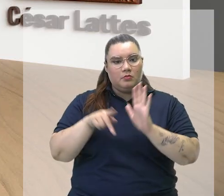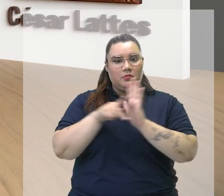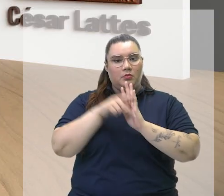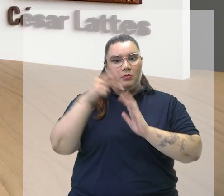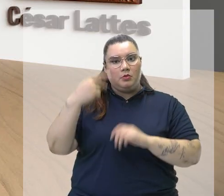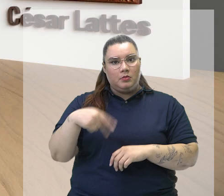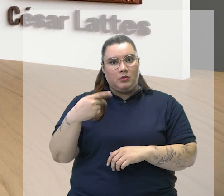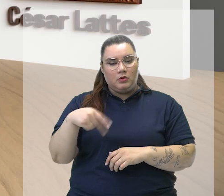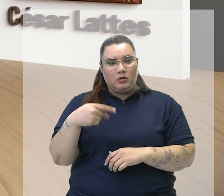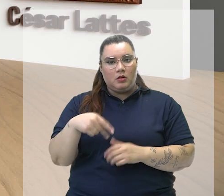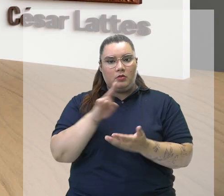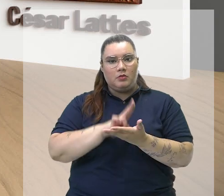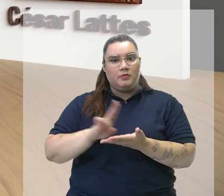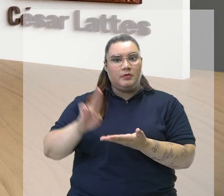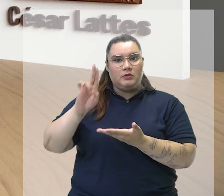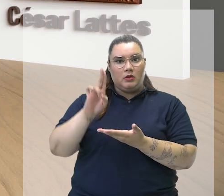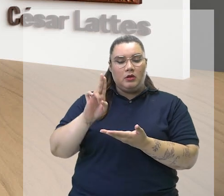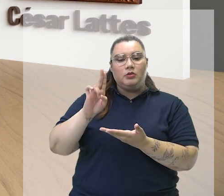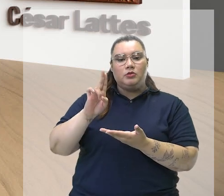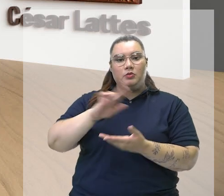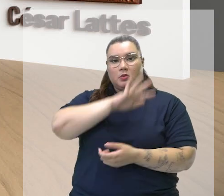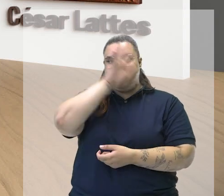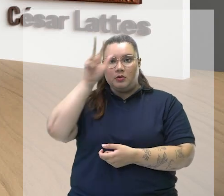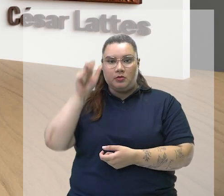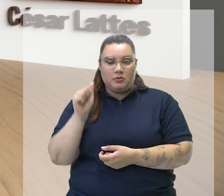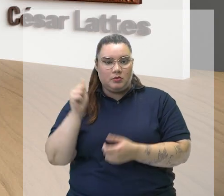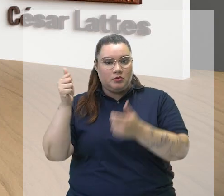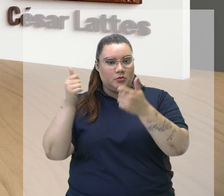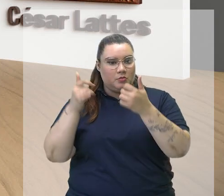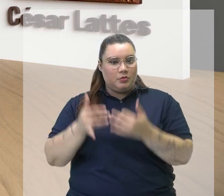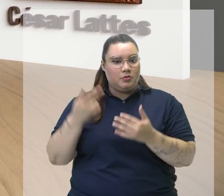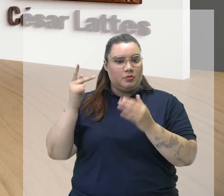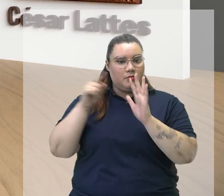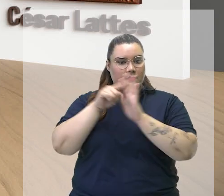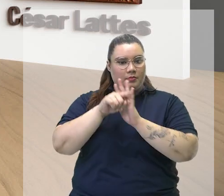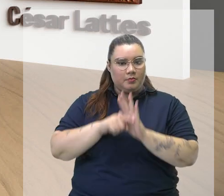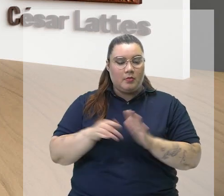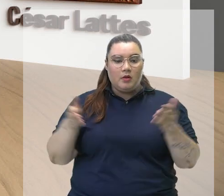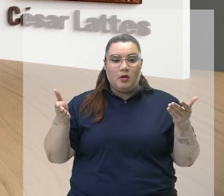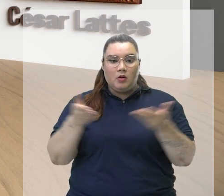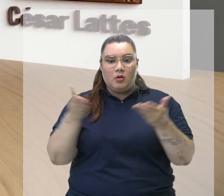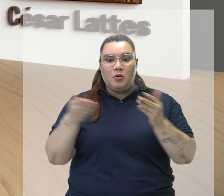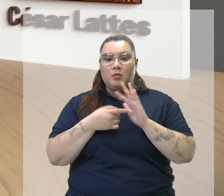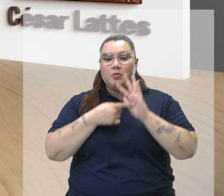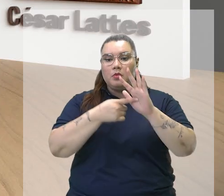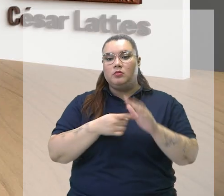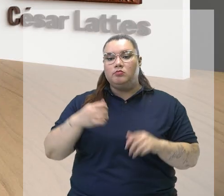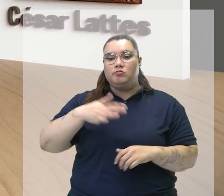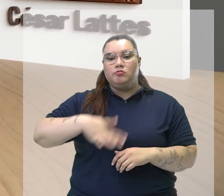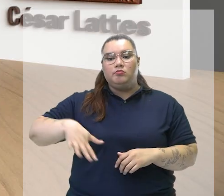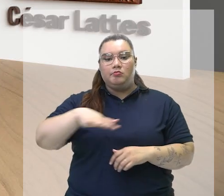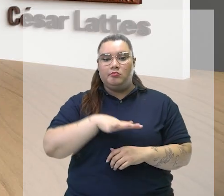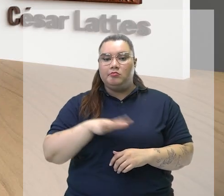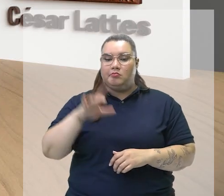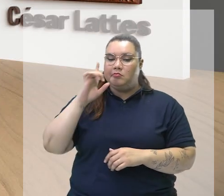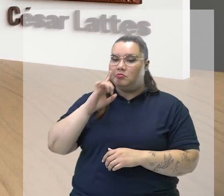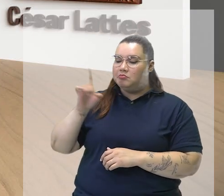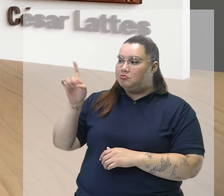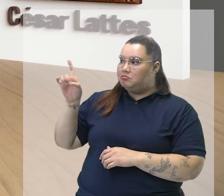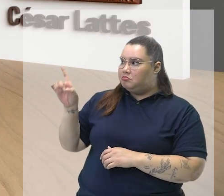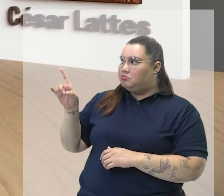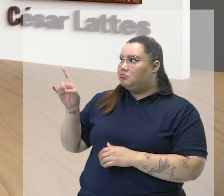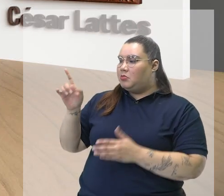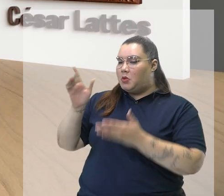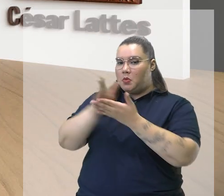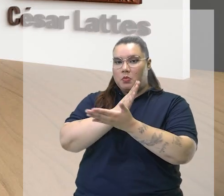da Universidade do Amazonas, falando conosco aí sobre sua pesquisa. E agora nós estamos aqui nesse ambiente para mostrar alguns